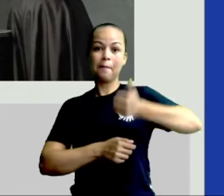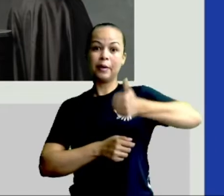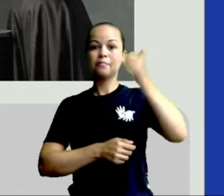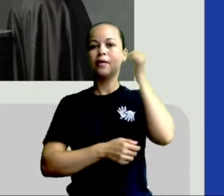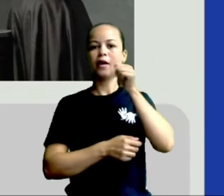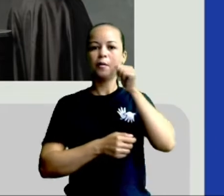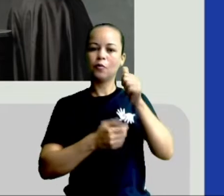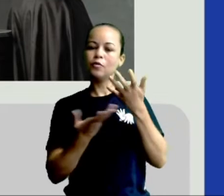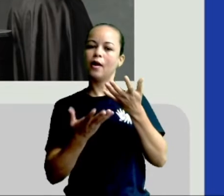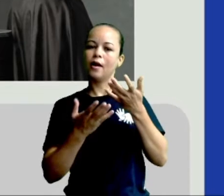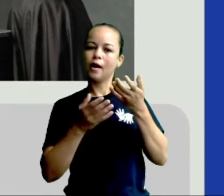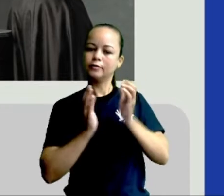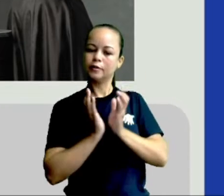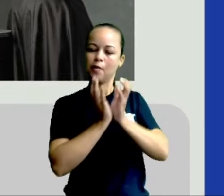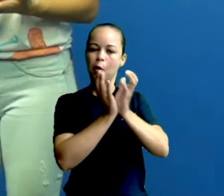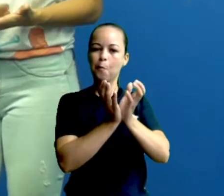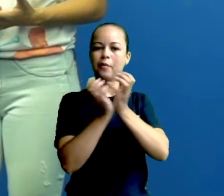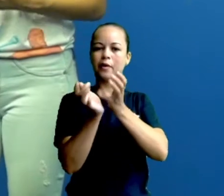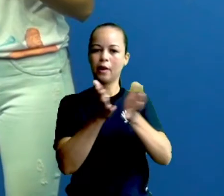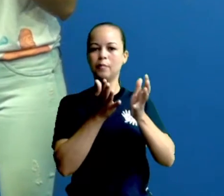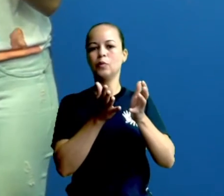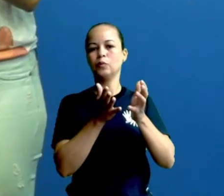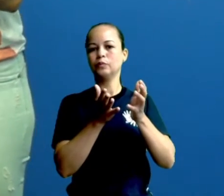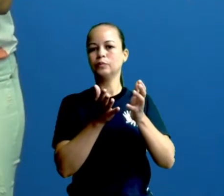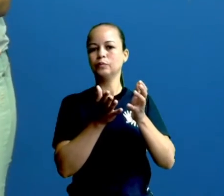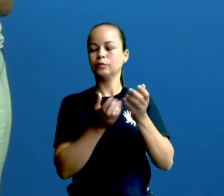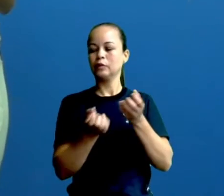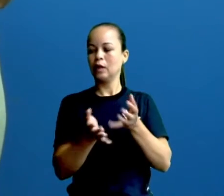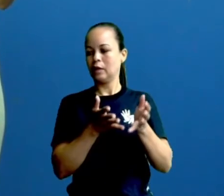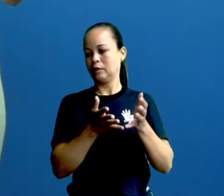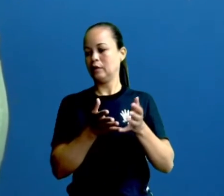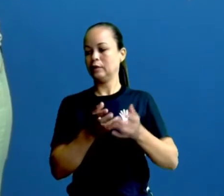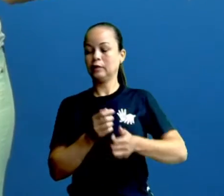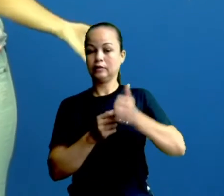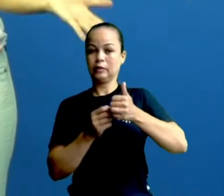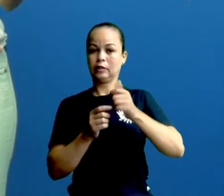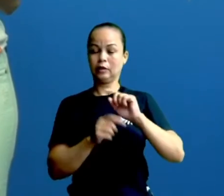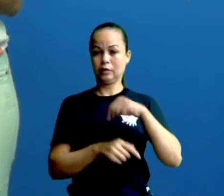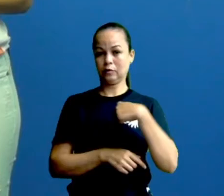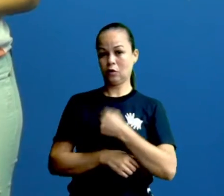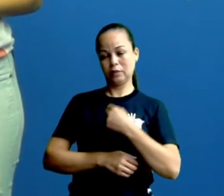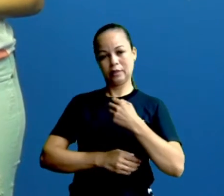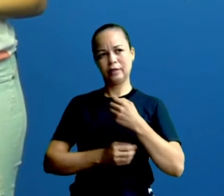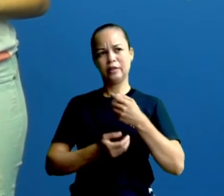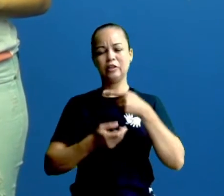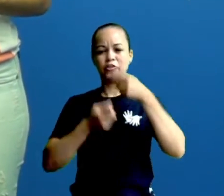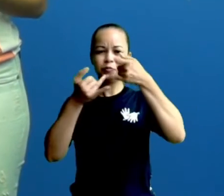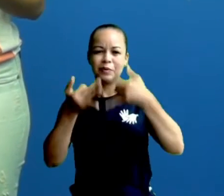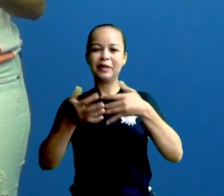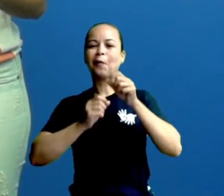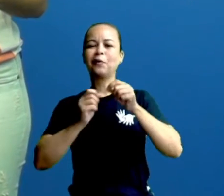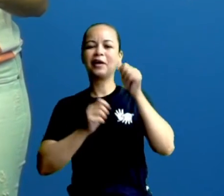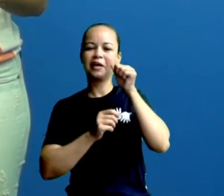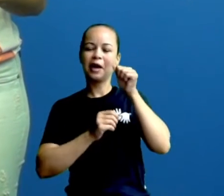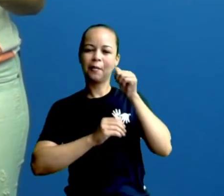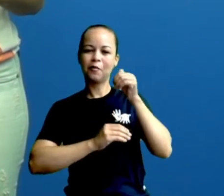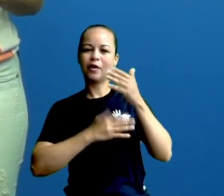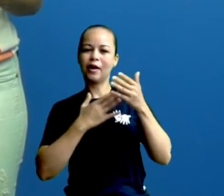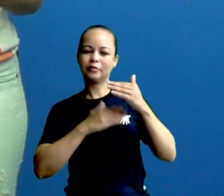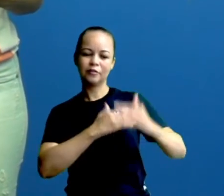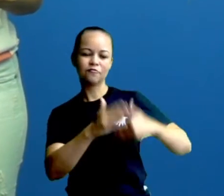que hoje, numa sociedade como a nossa, que diz ser evoluída, a mulher